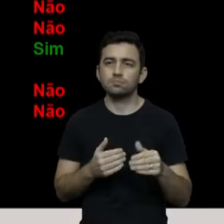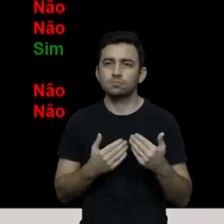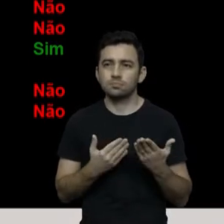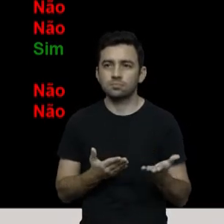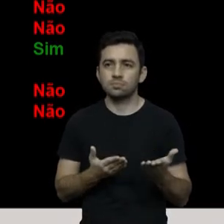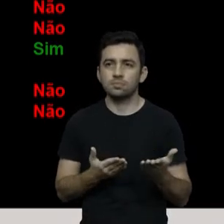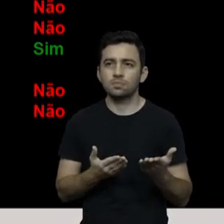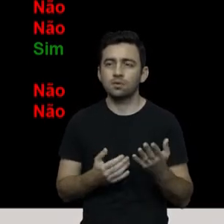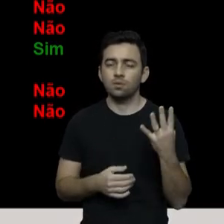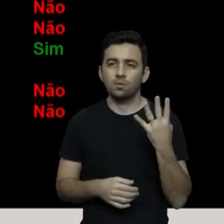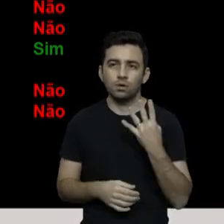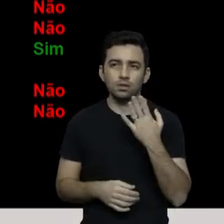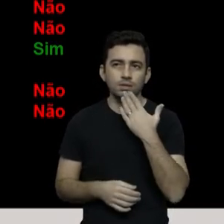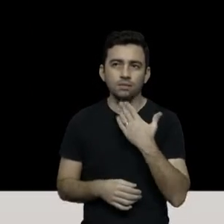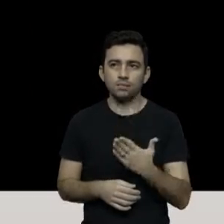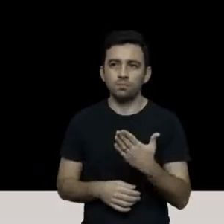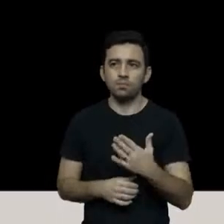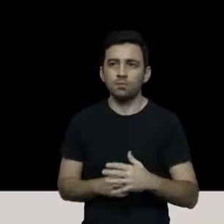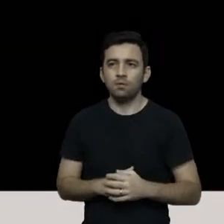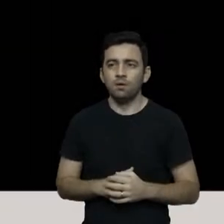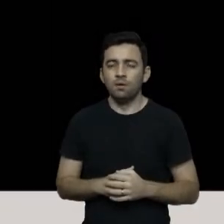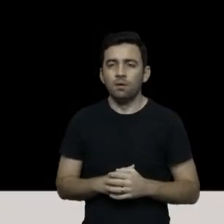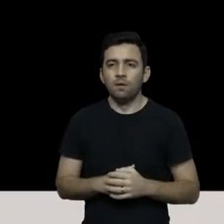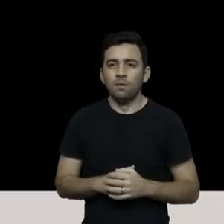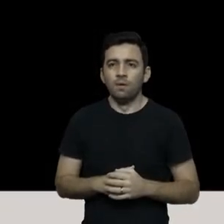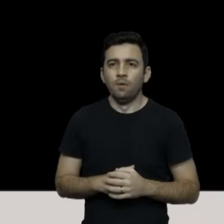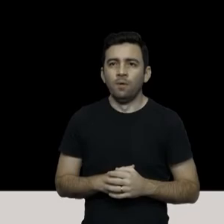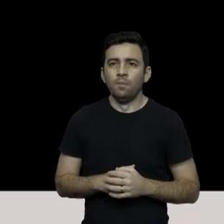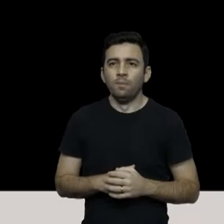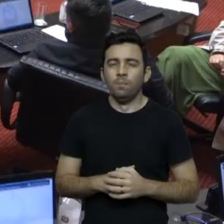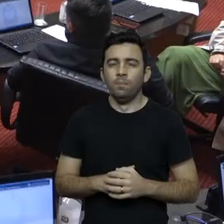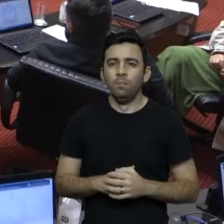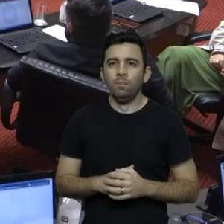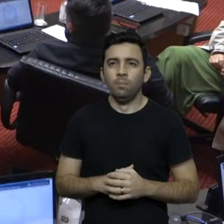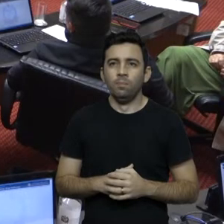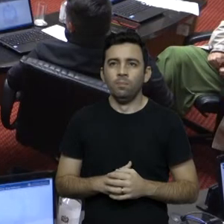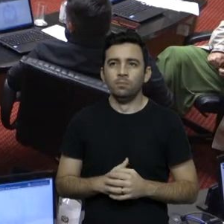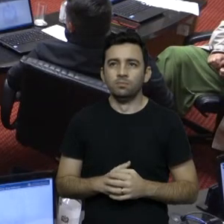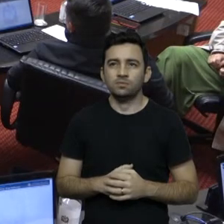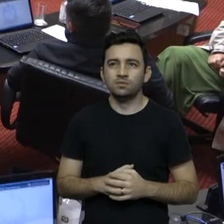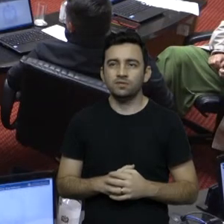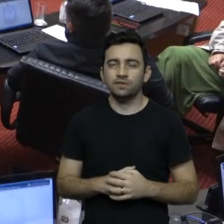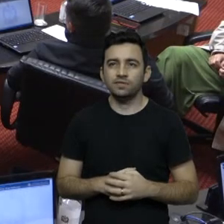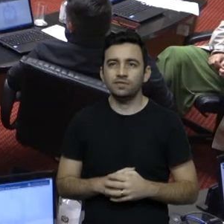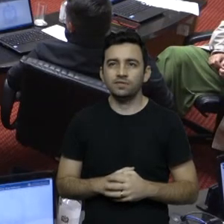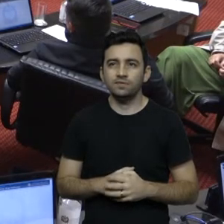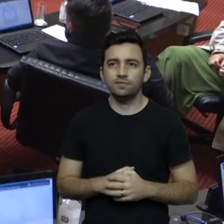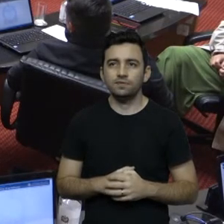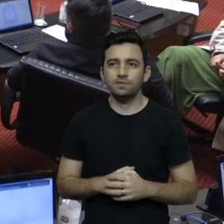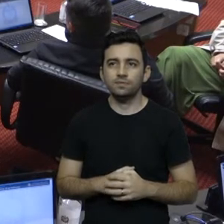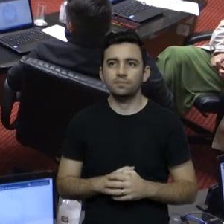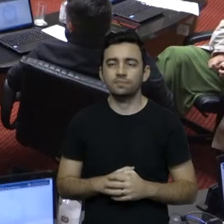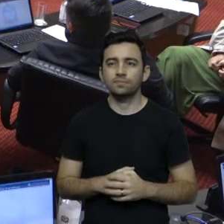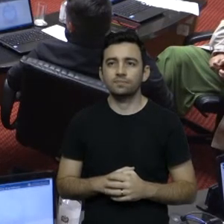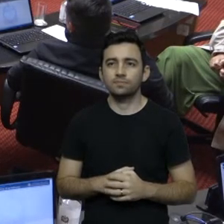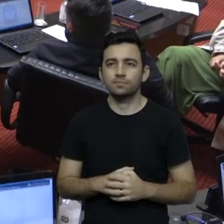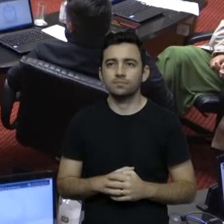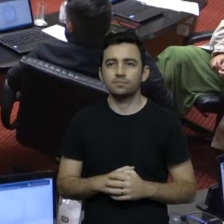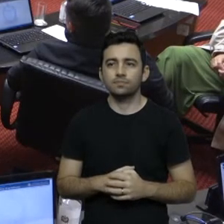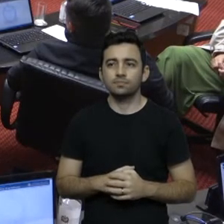quatro requerimento E aí E aí